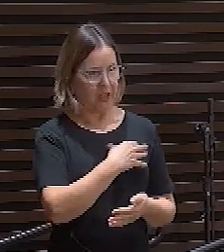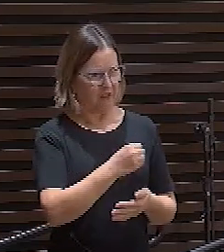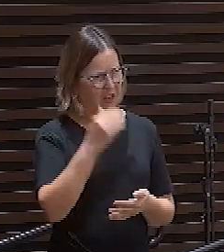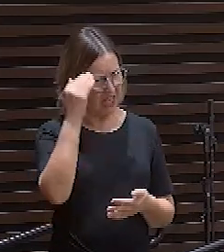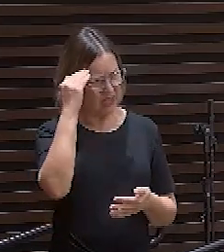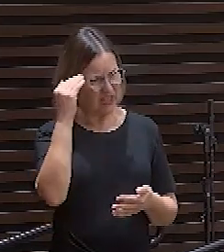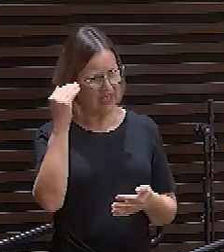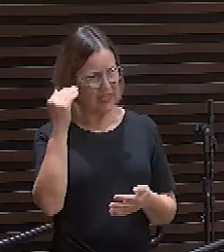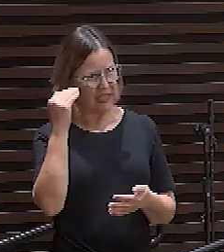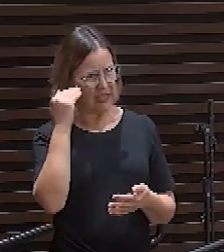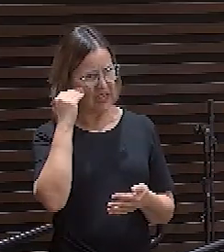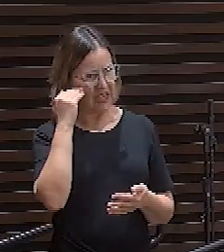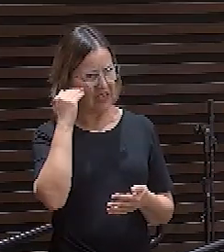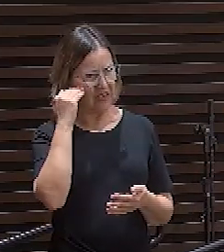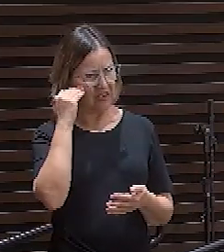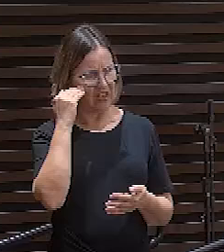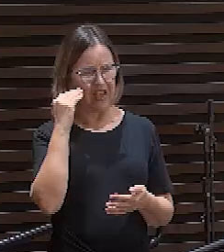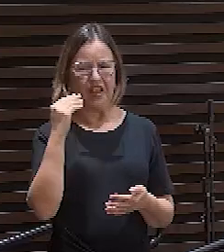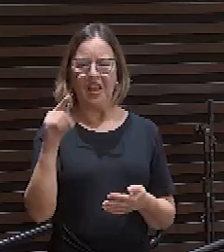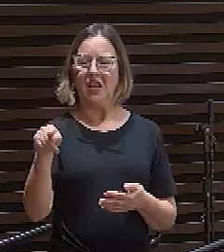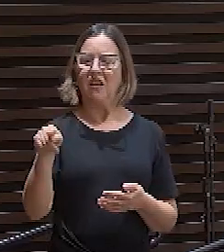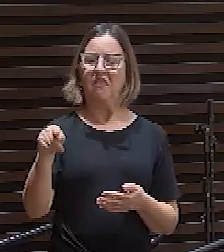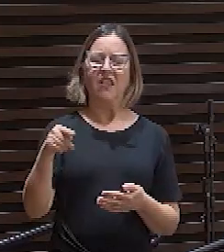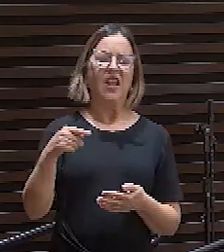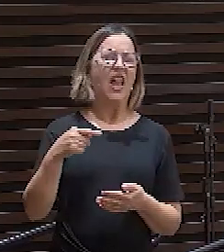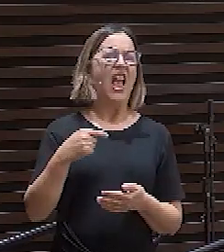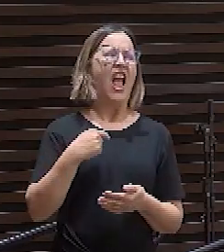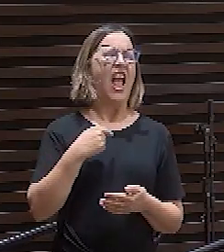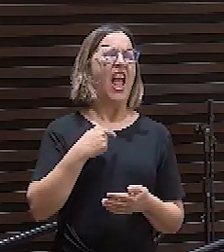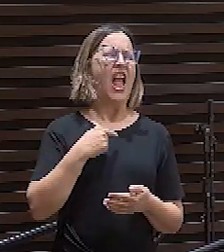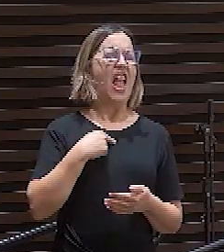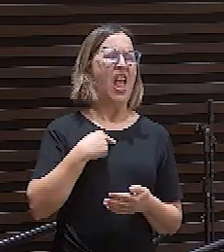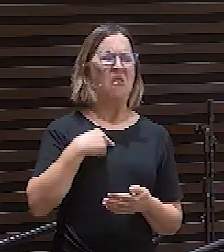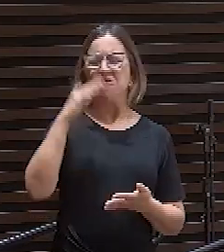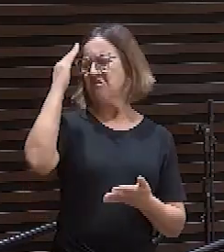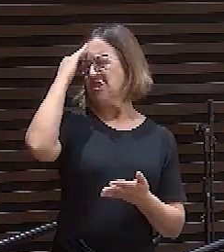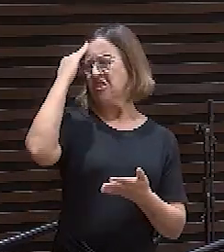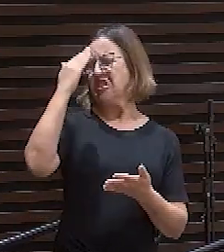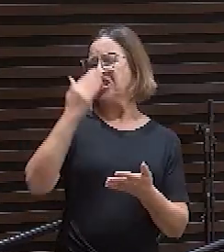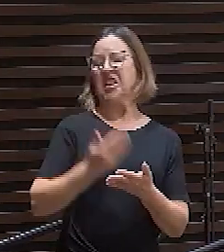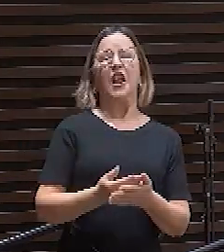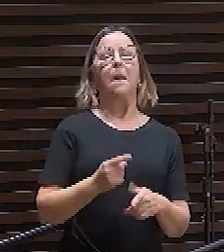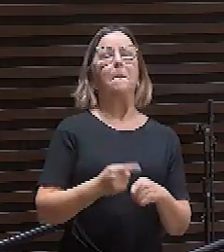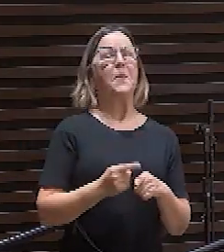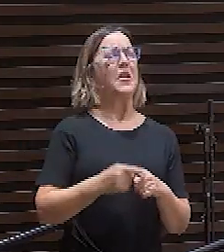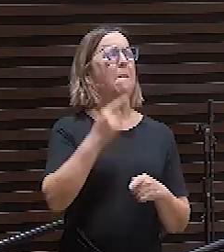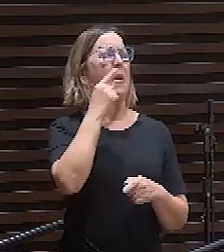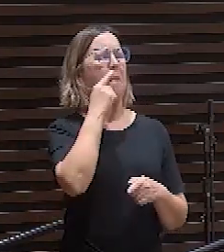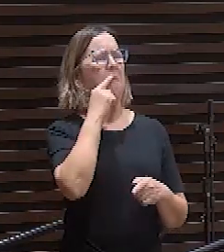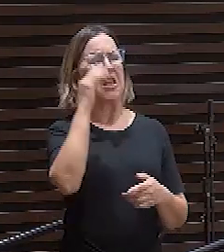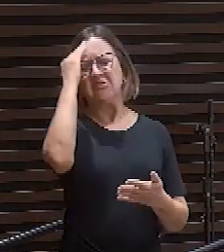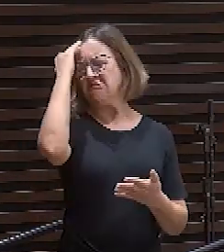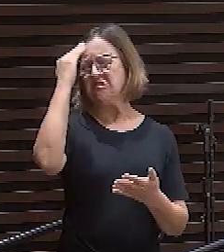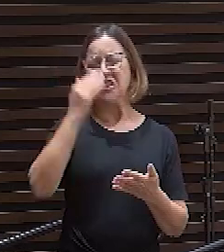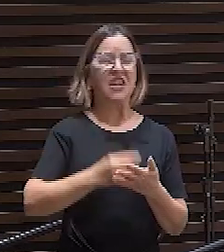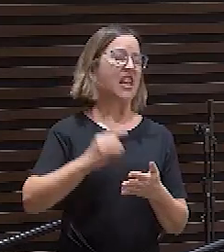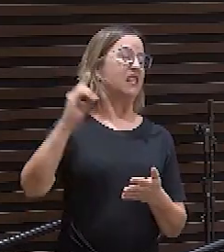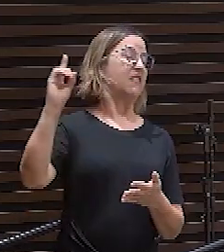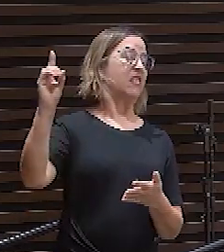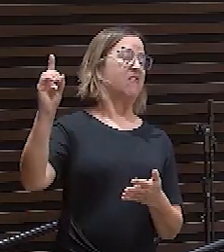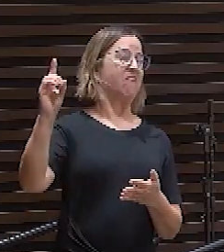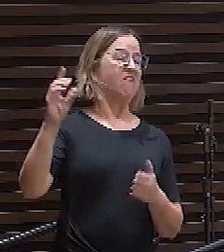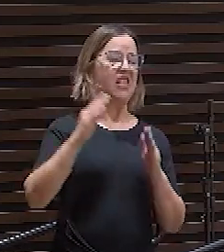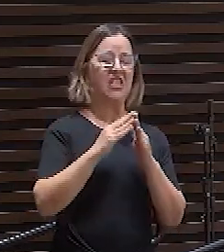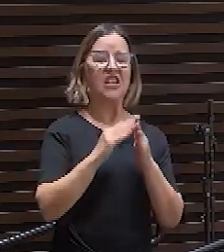o peito estufado: eu sou ateu, porque meu pai é ateu. Porque em casa a gente não crê em Deus.